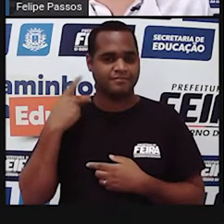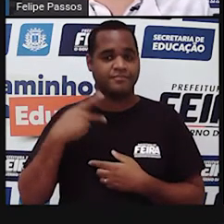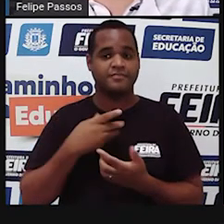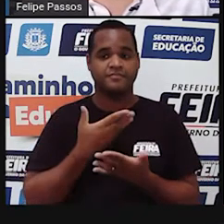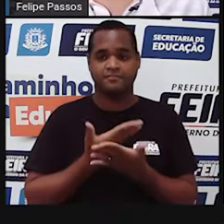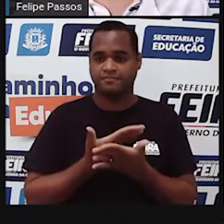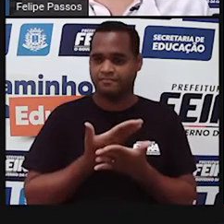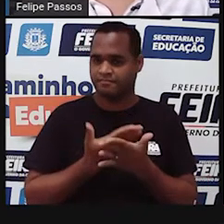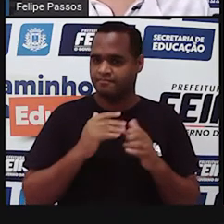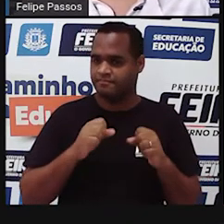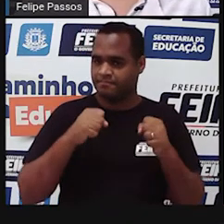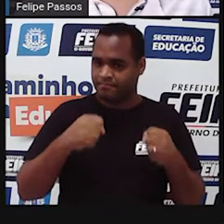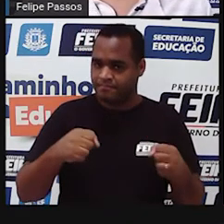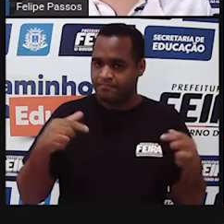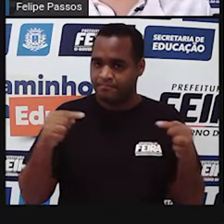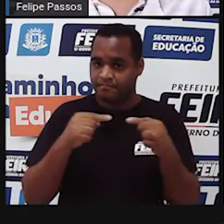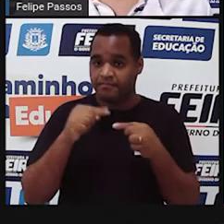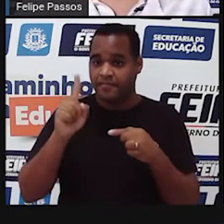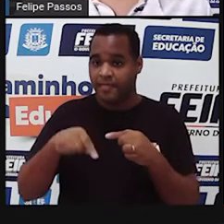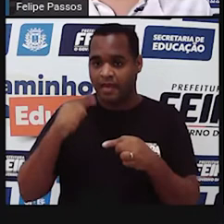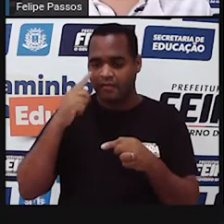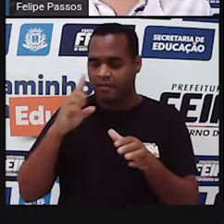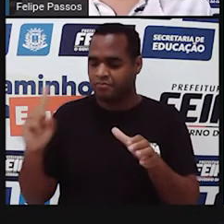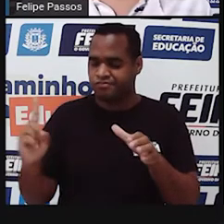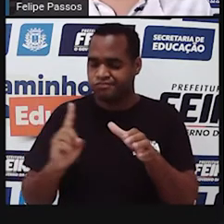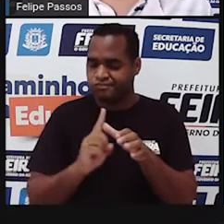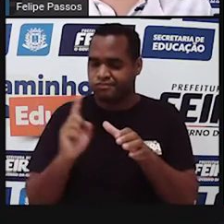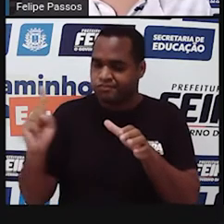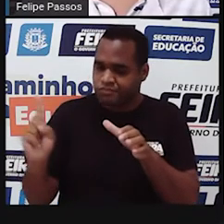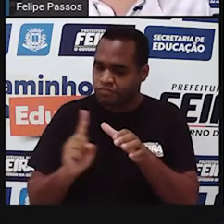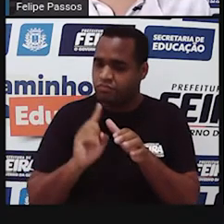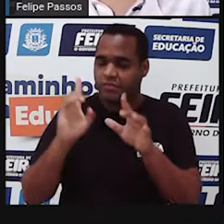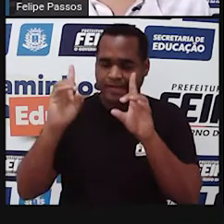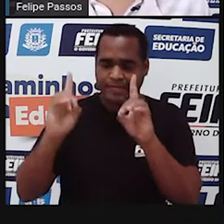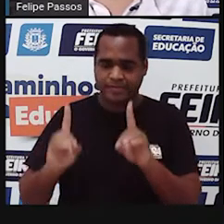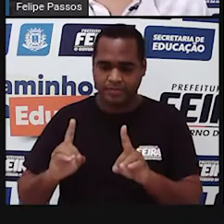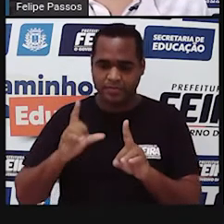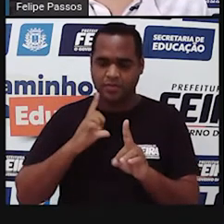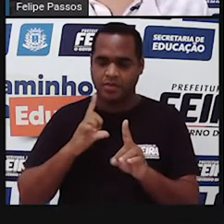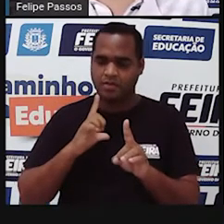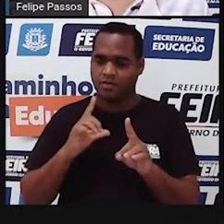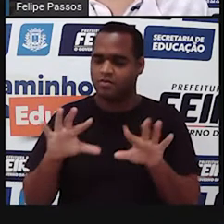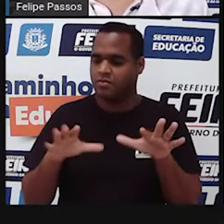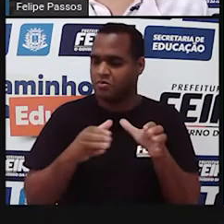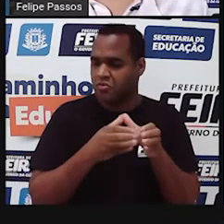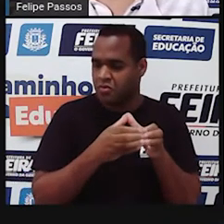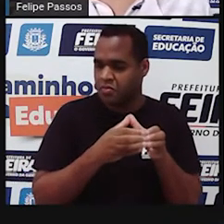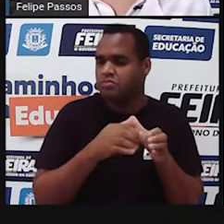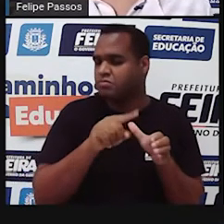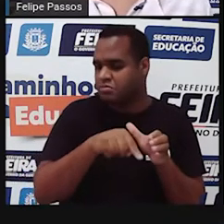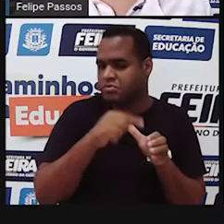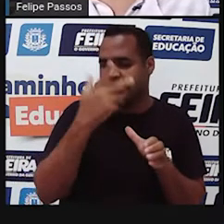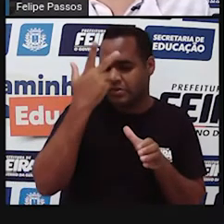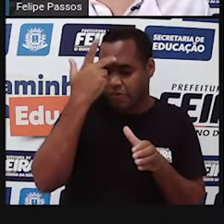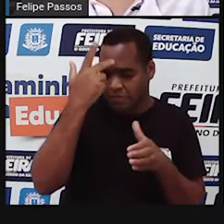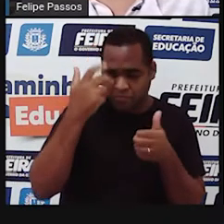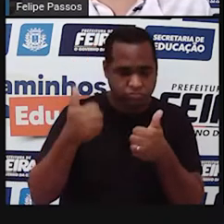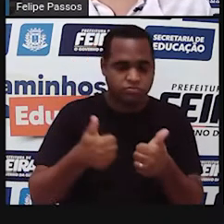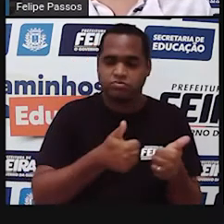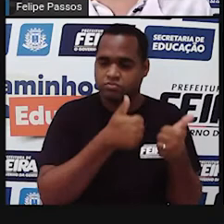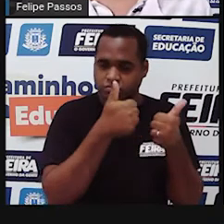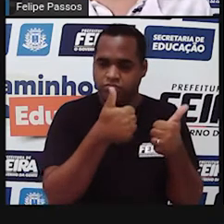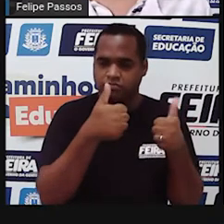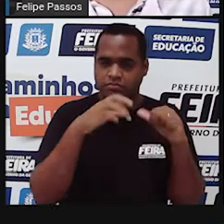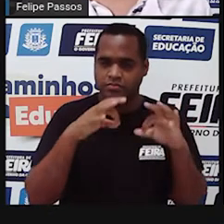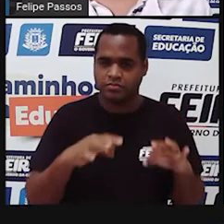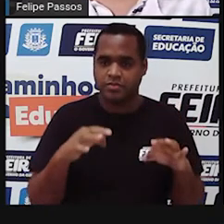que consiste em incluir indivíduos com necessidades especiais em turmas consideradas regulares, fazendo-os participar